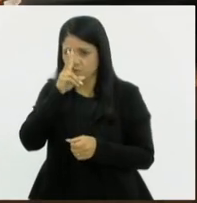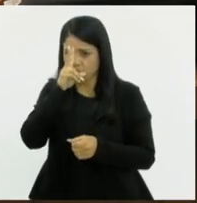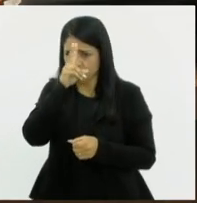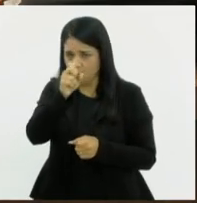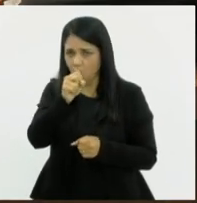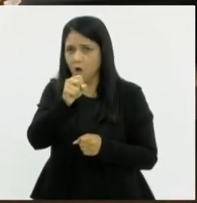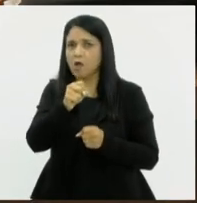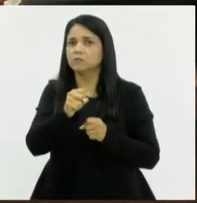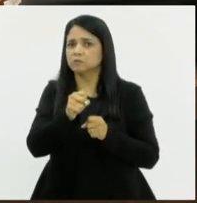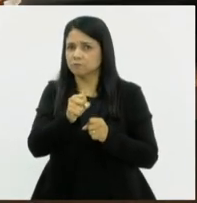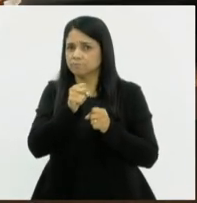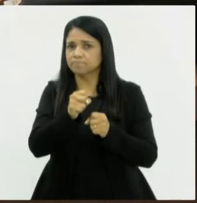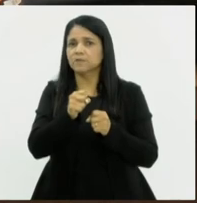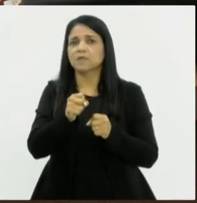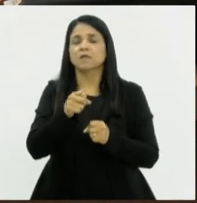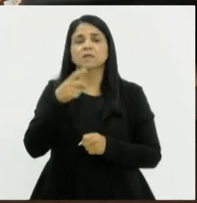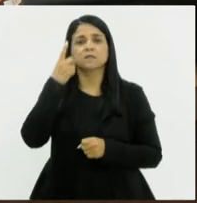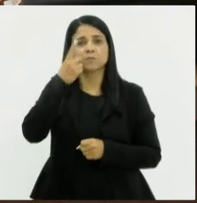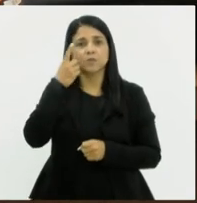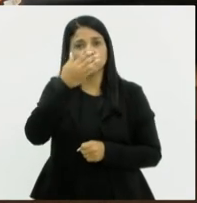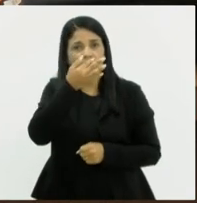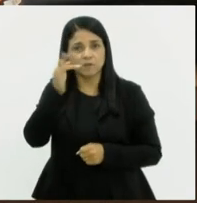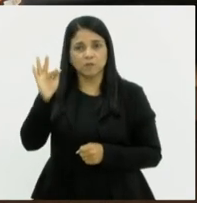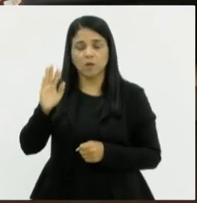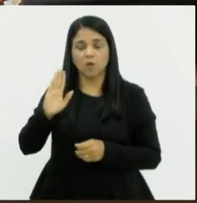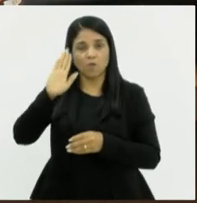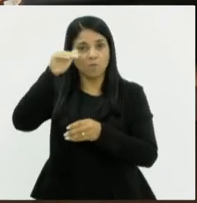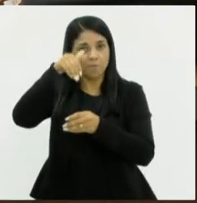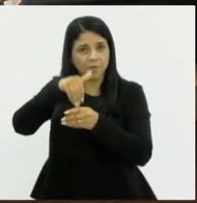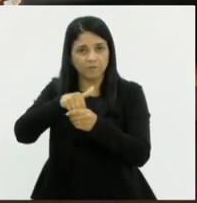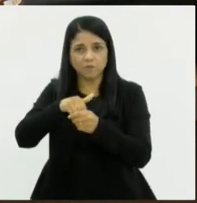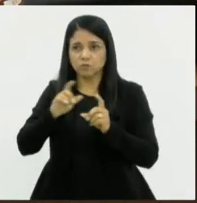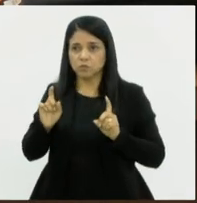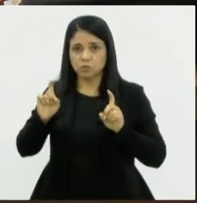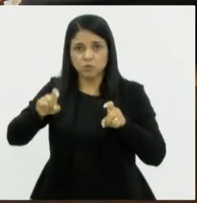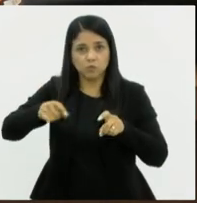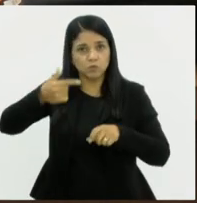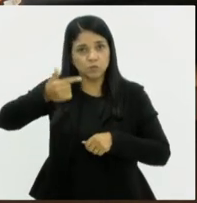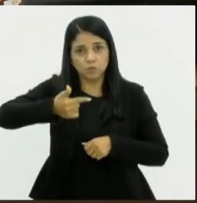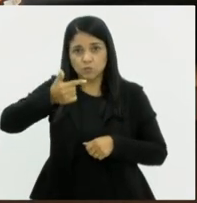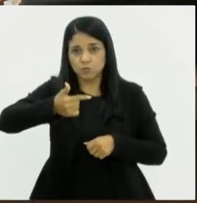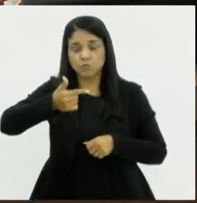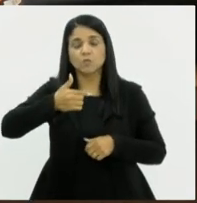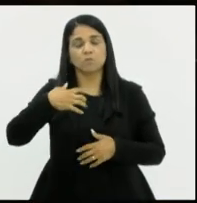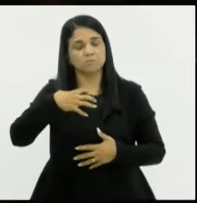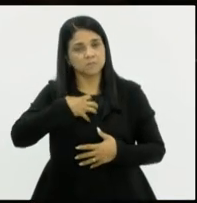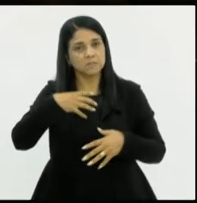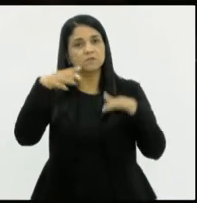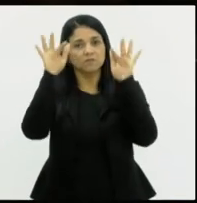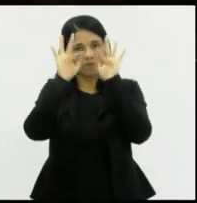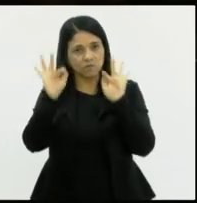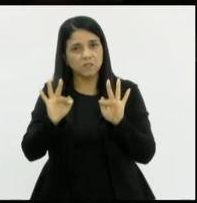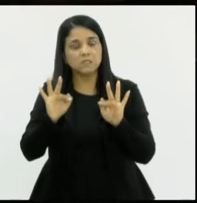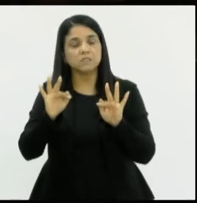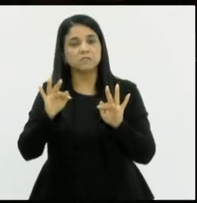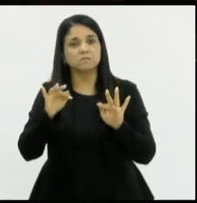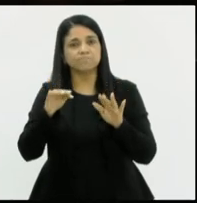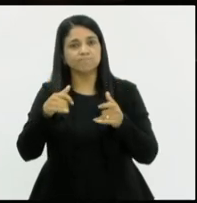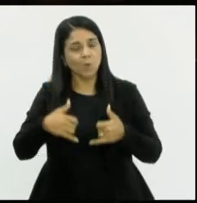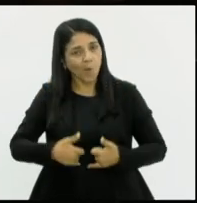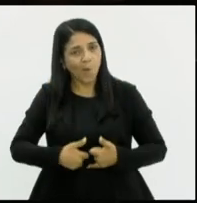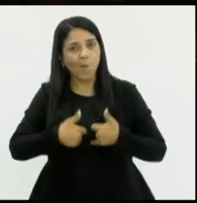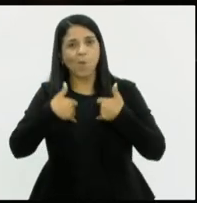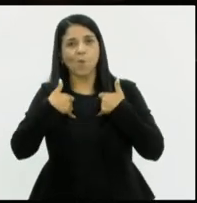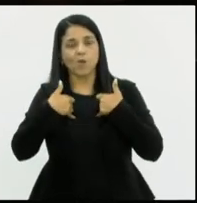expressiva, a deputada federal mais votada, agora no segundo mandato, e isso me deixa muito feliz, muito honrada de